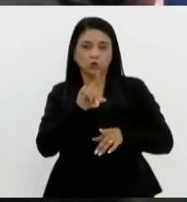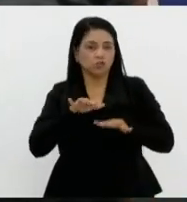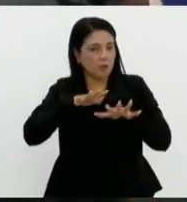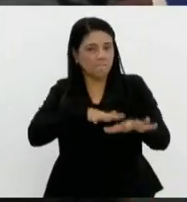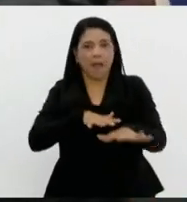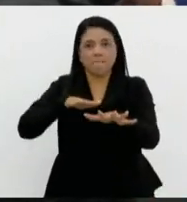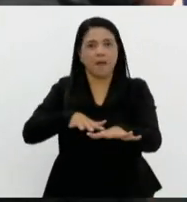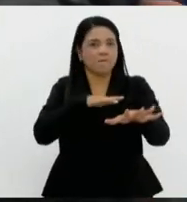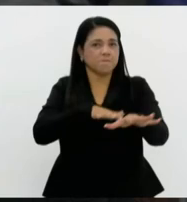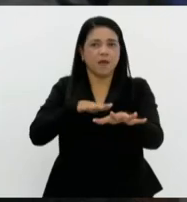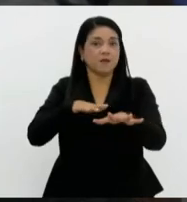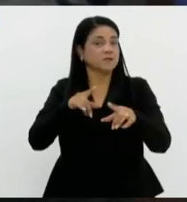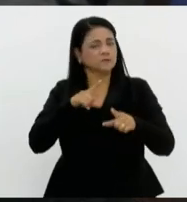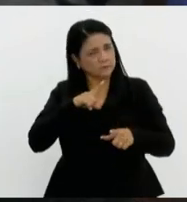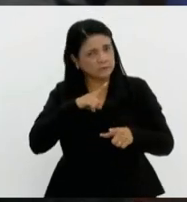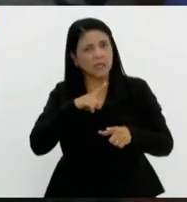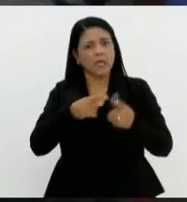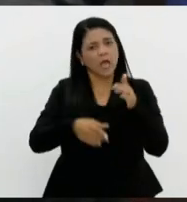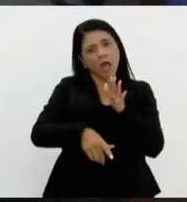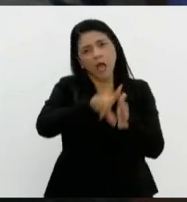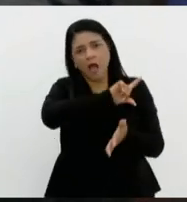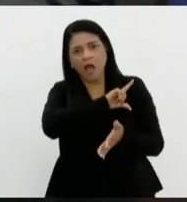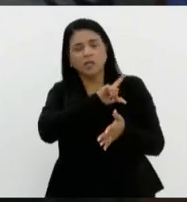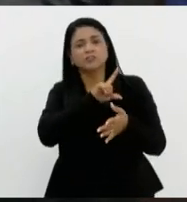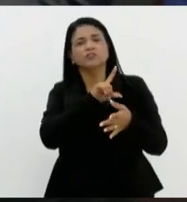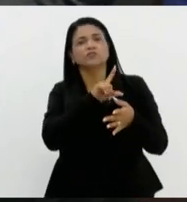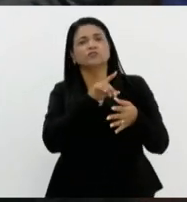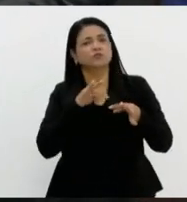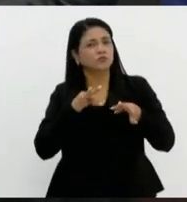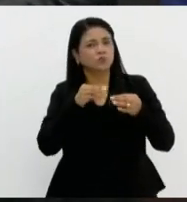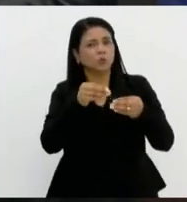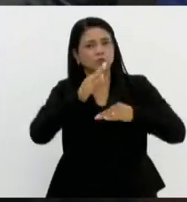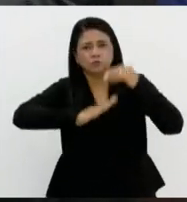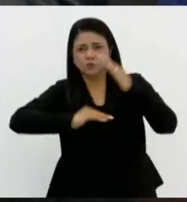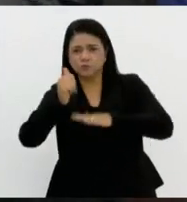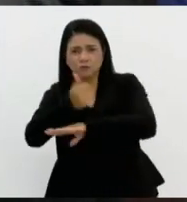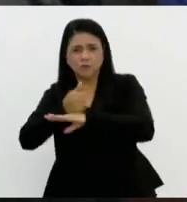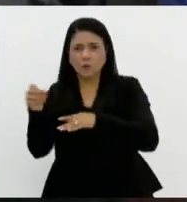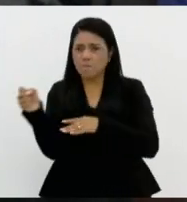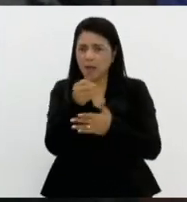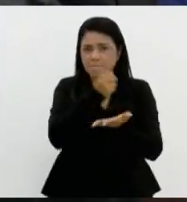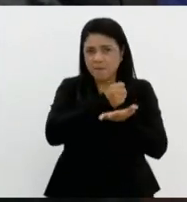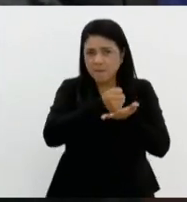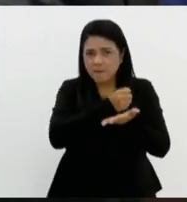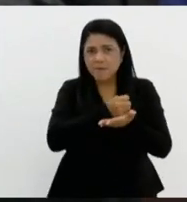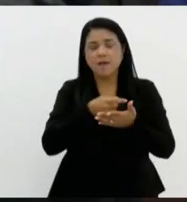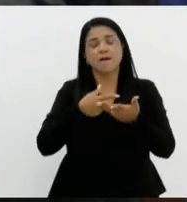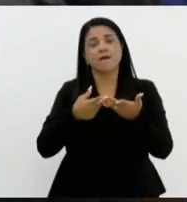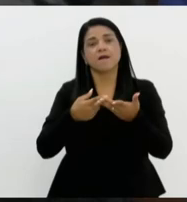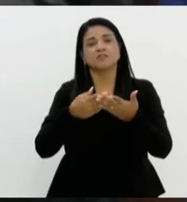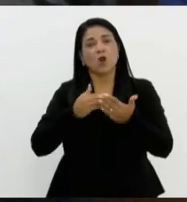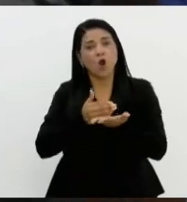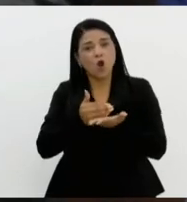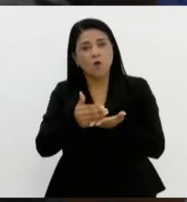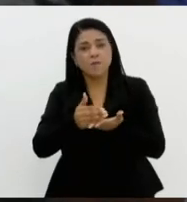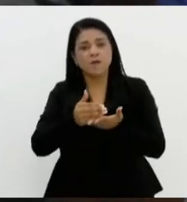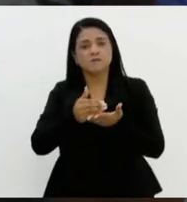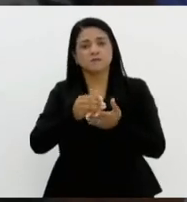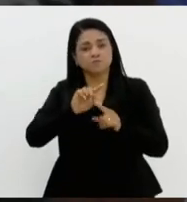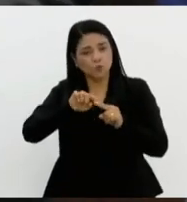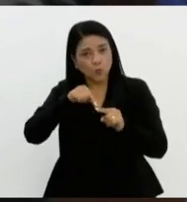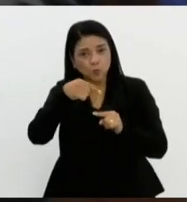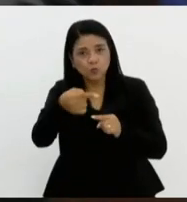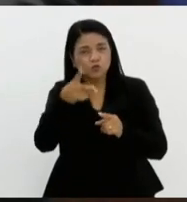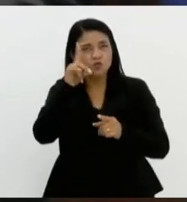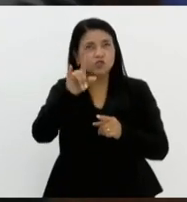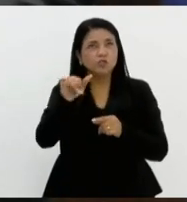cadeia produtiva envolvida até o dia do desfile do Carnaval. E já começa, no dia seguinte, a